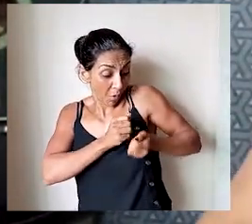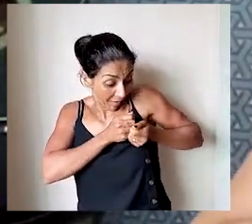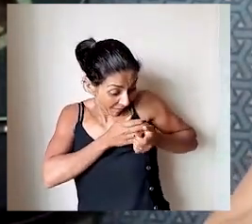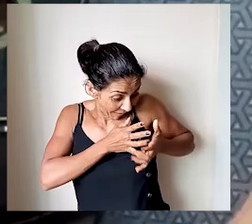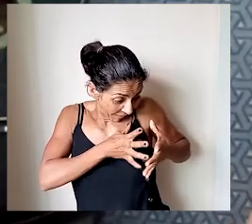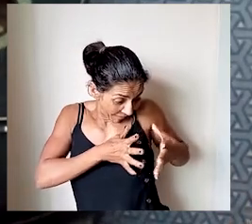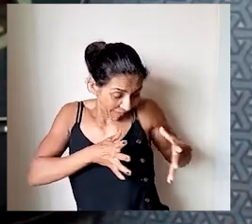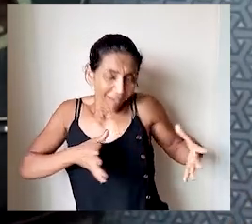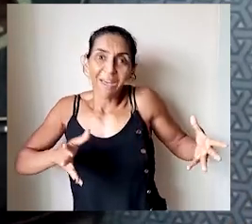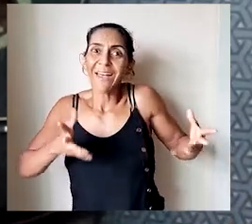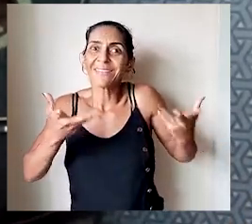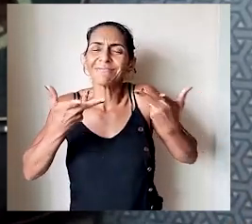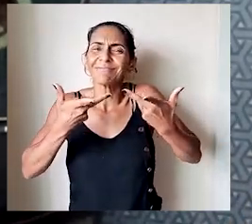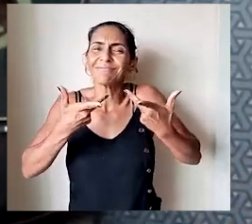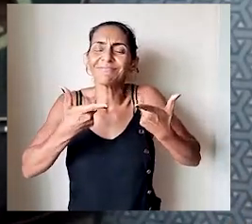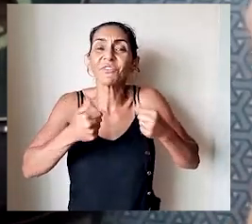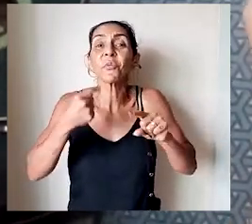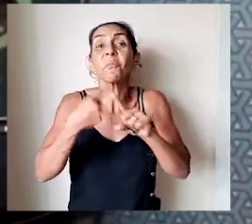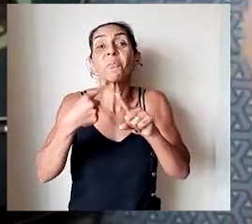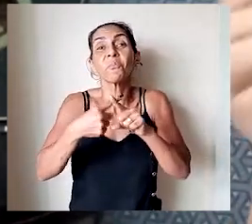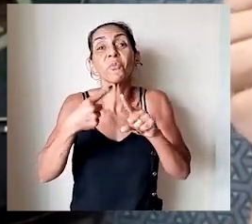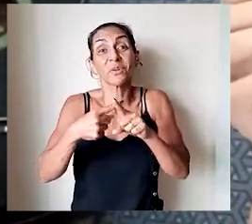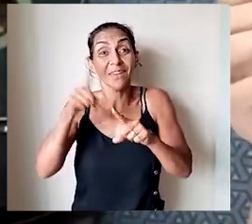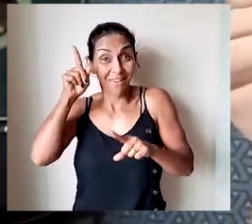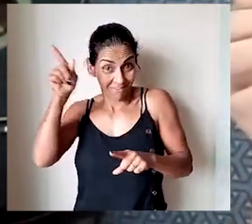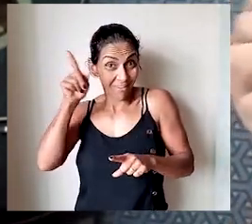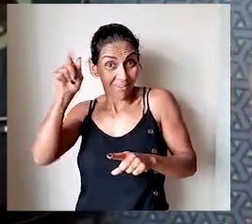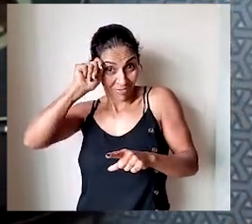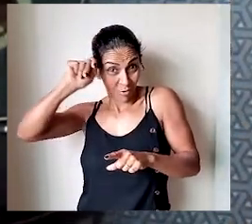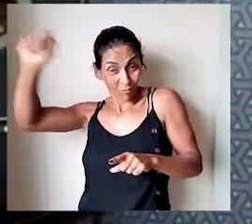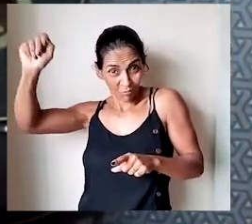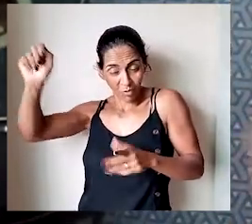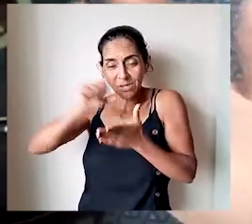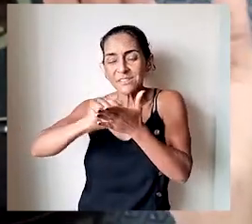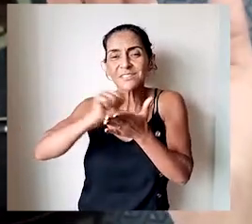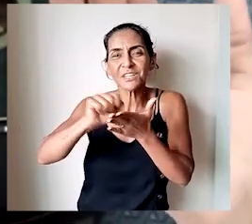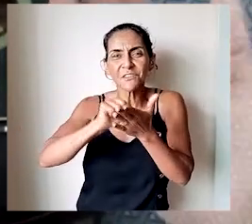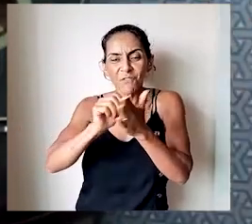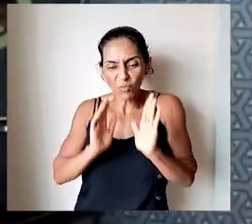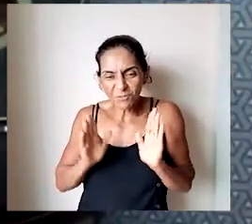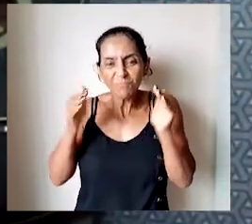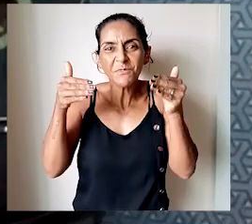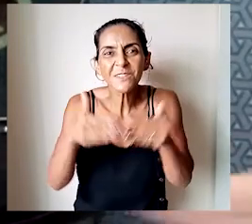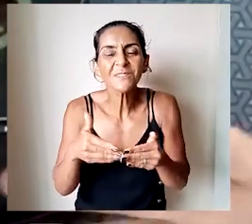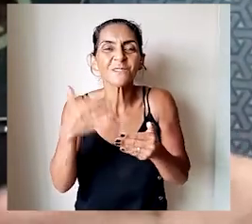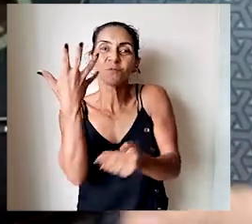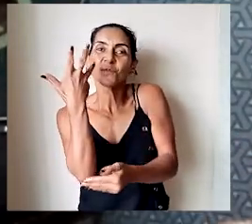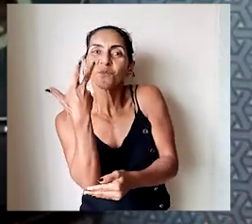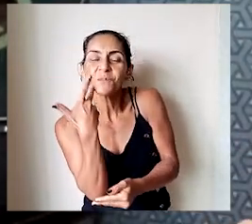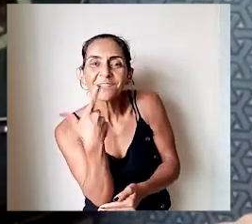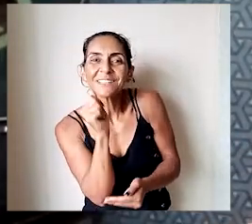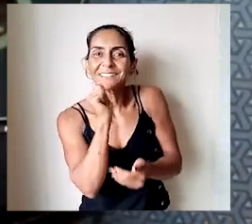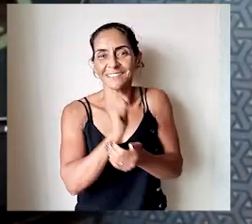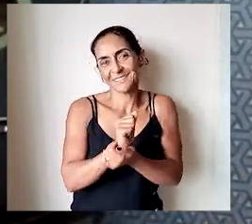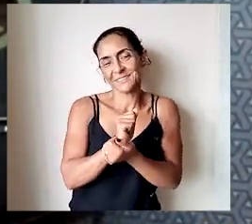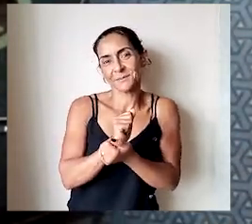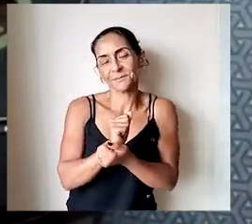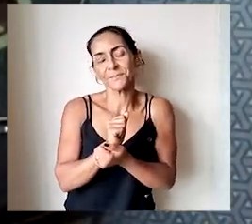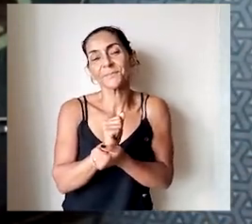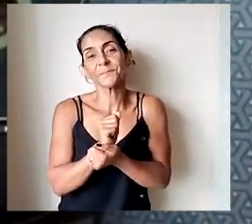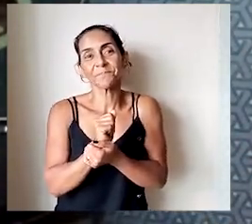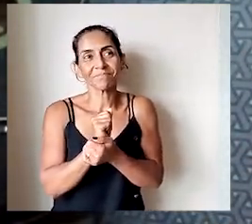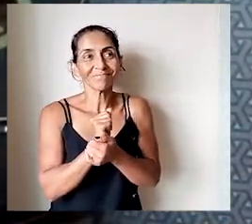leitores, principalmente pelo fato de ter sido escrito para crianças, porque do começo até o fim o livro é uma bizarrice total,